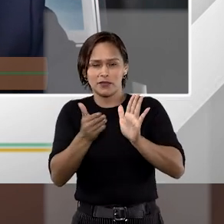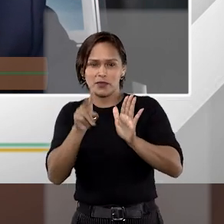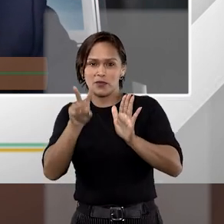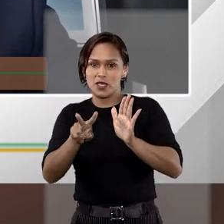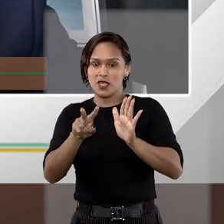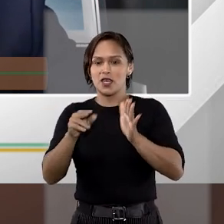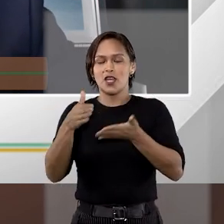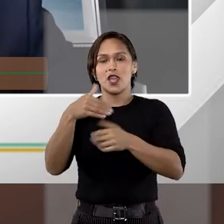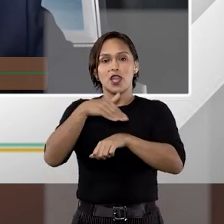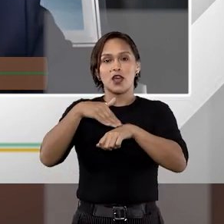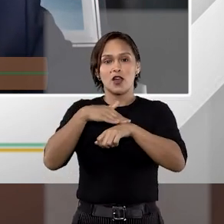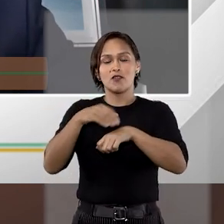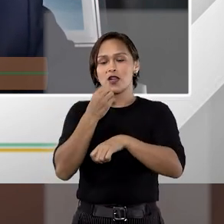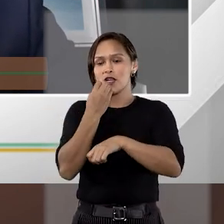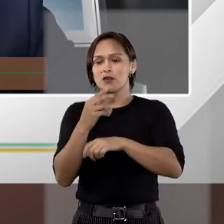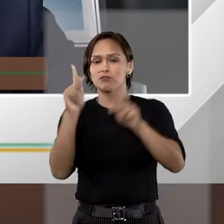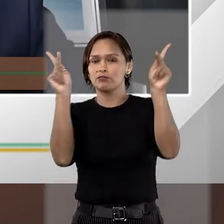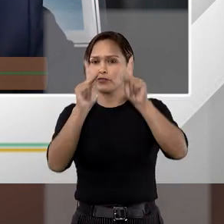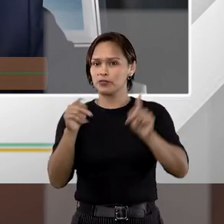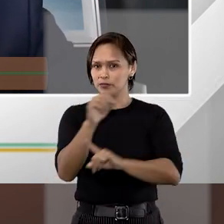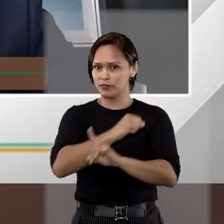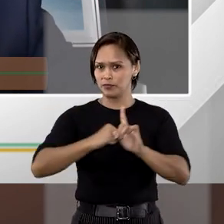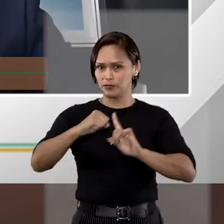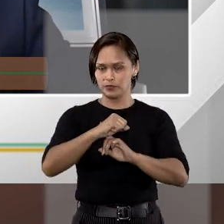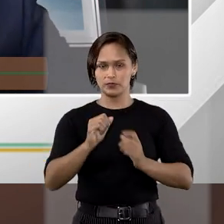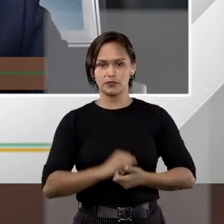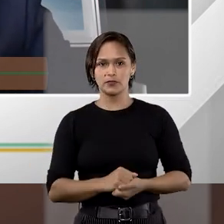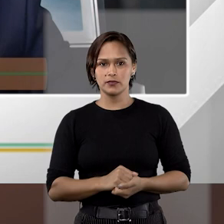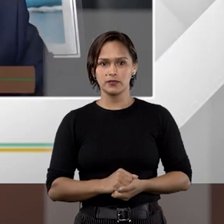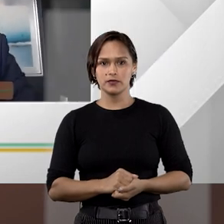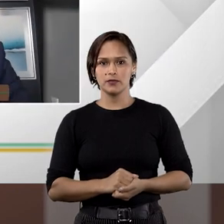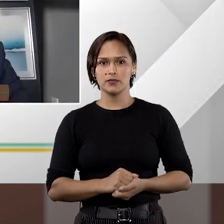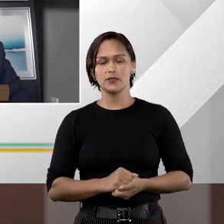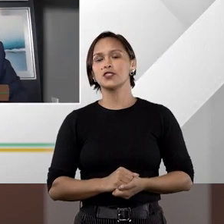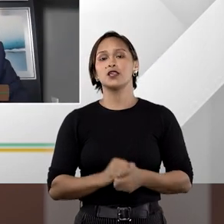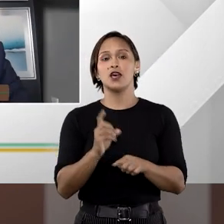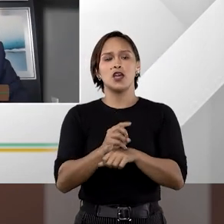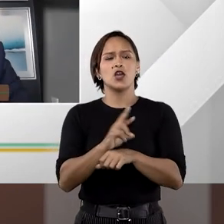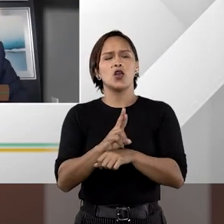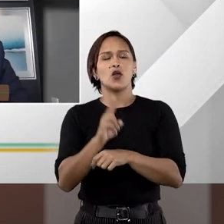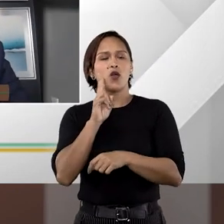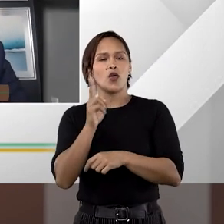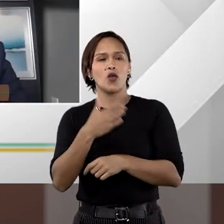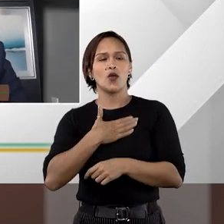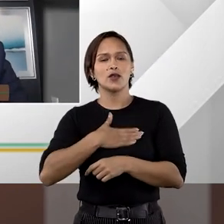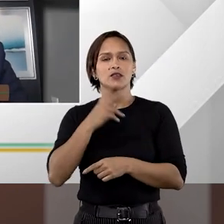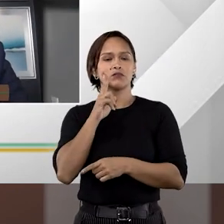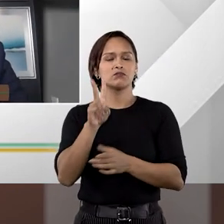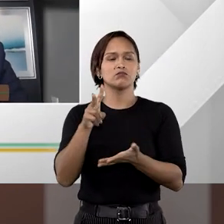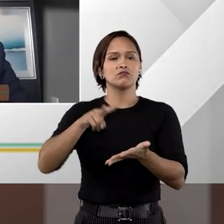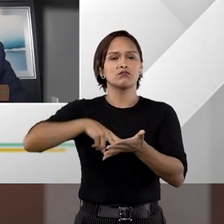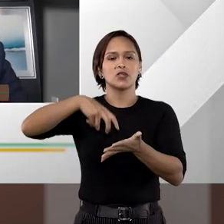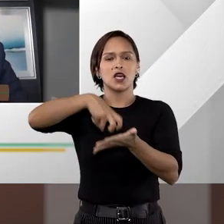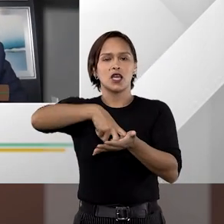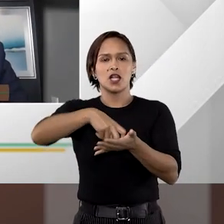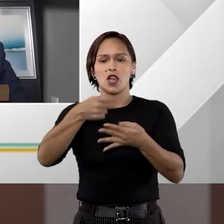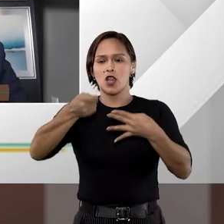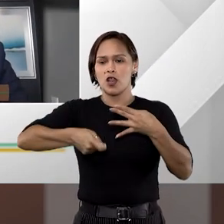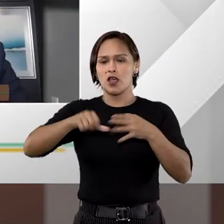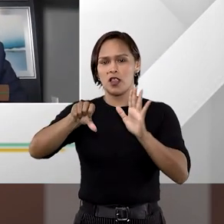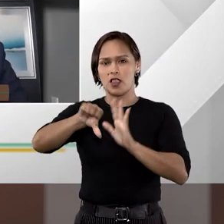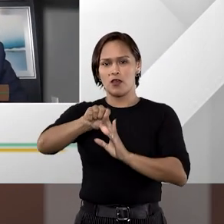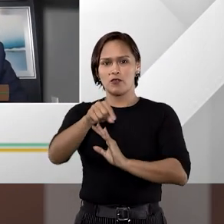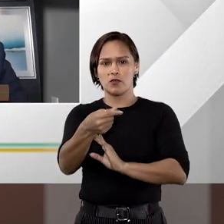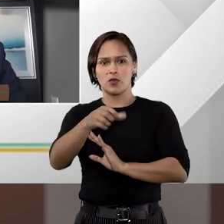primeira fase isso é muito importante para a participação social o Dr Sérgio e eu gostaria de saber quais são as penalidades previstas